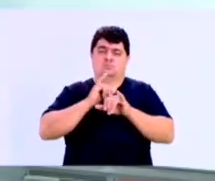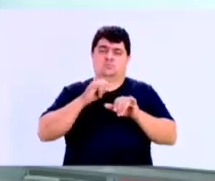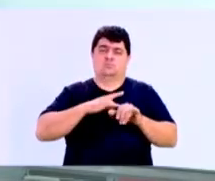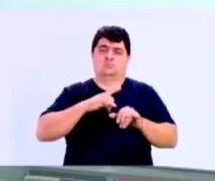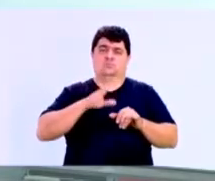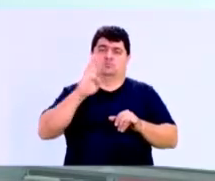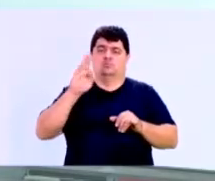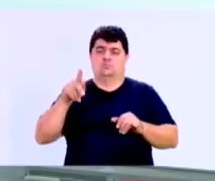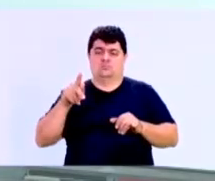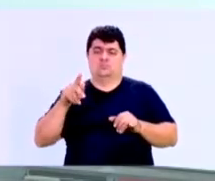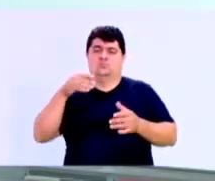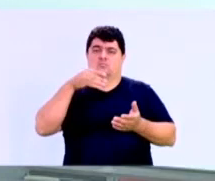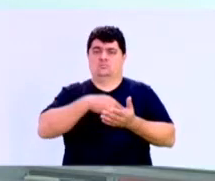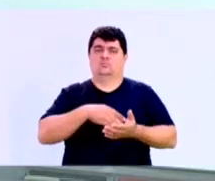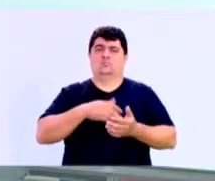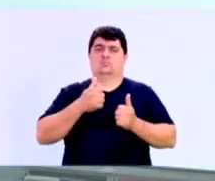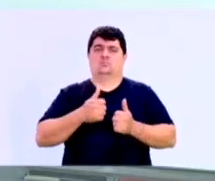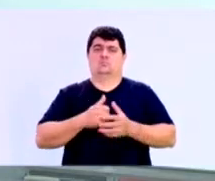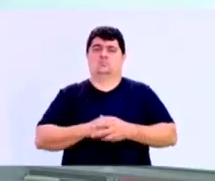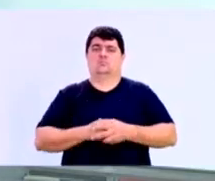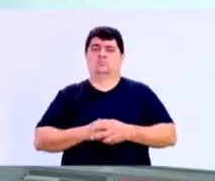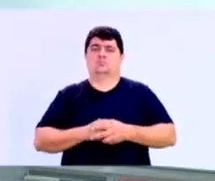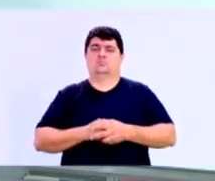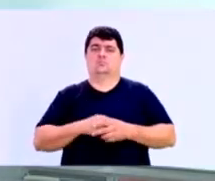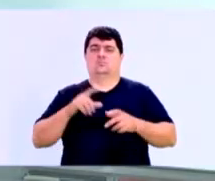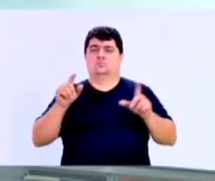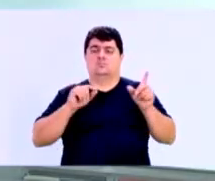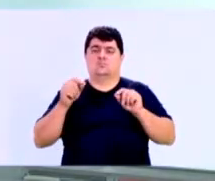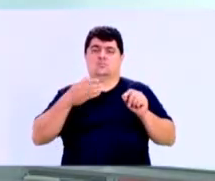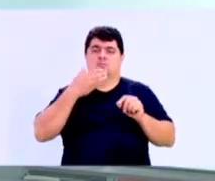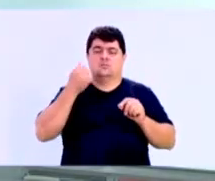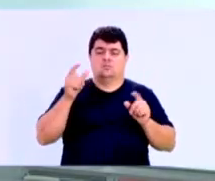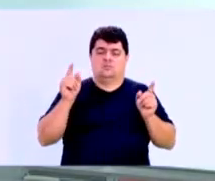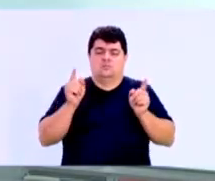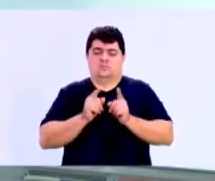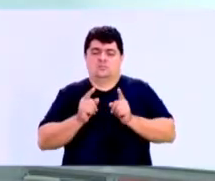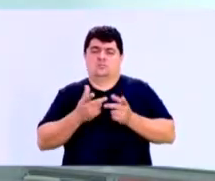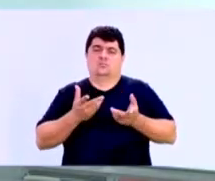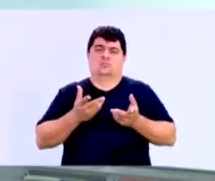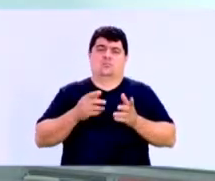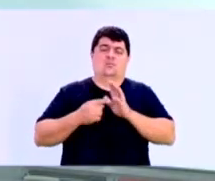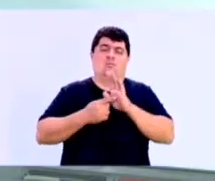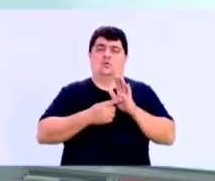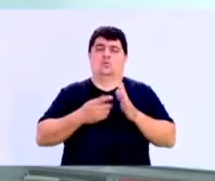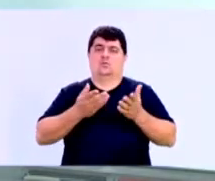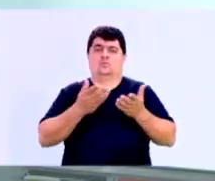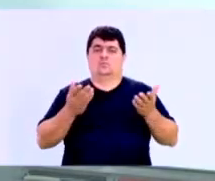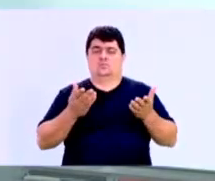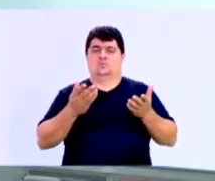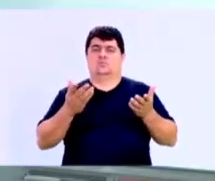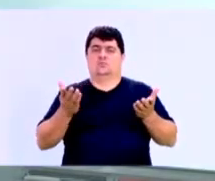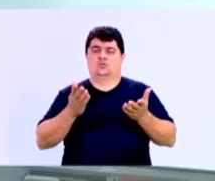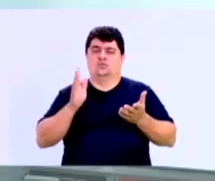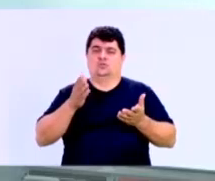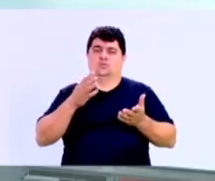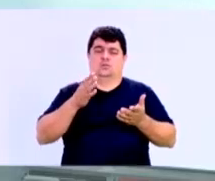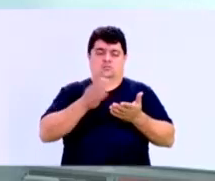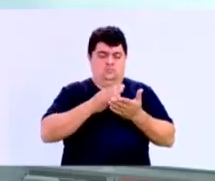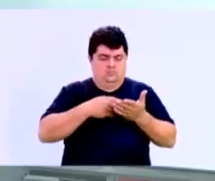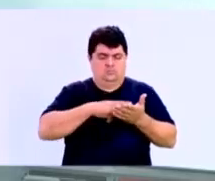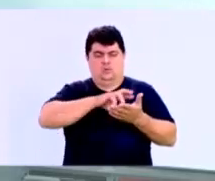trazem até esse modelo. Correto? A gente escolheu um dos melhores modelos para apresentar para vocês, está aí apresentado, no livro